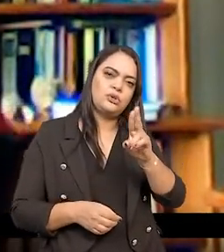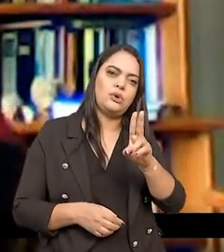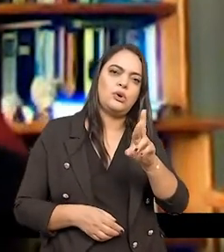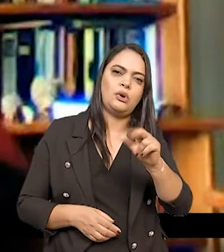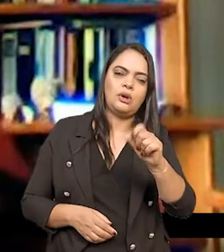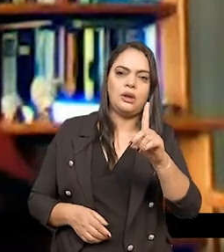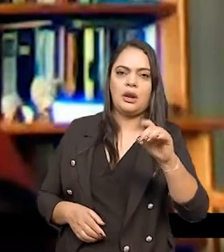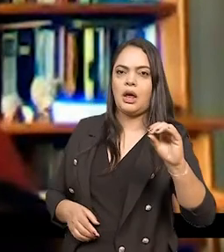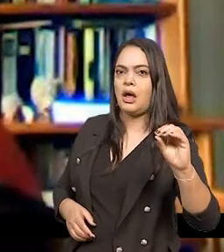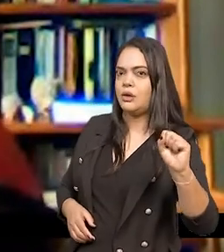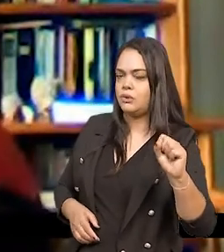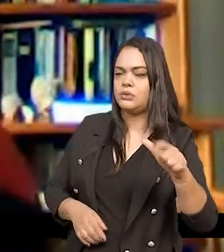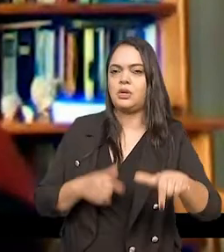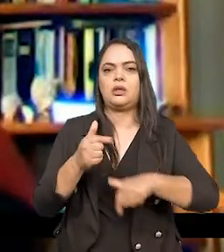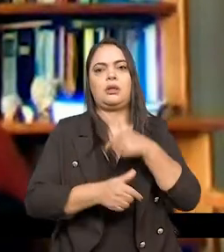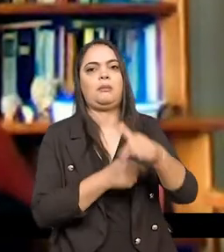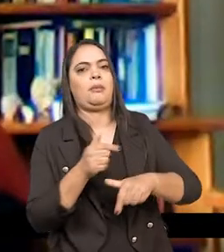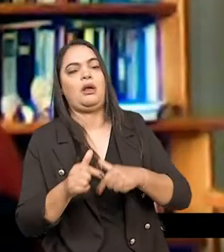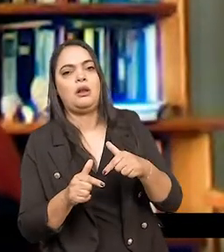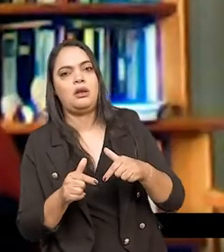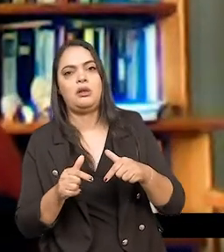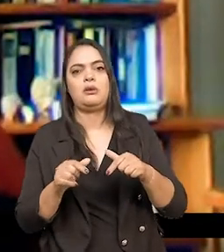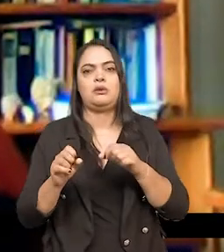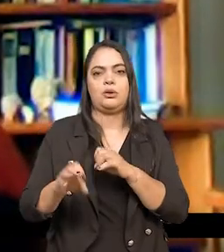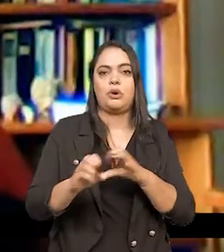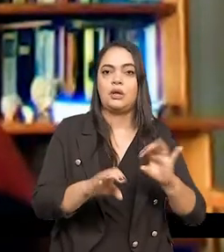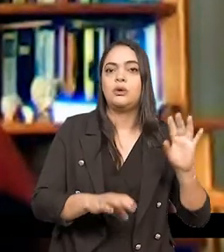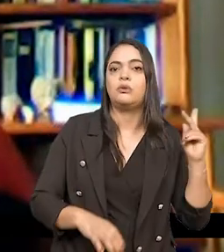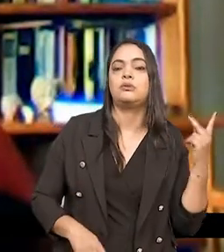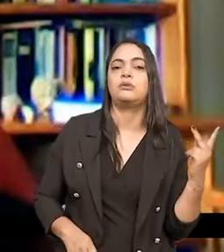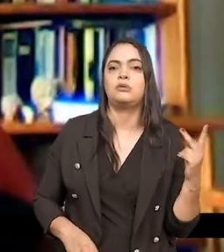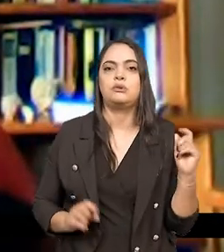agora na história, eu nunca ainda